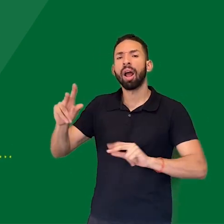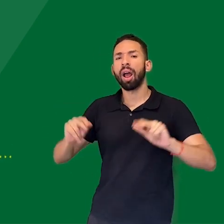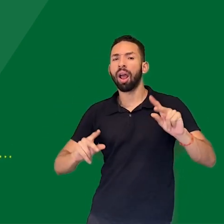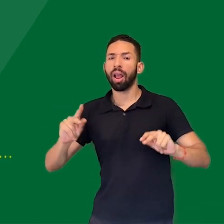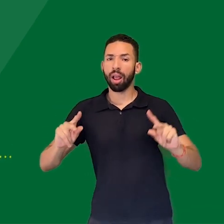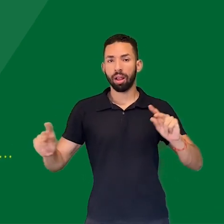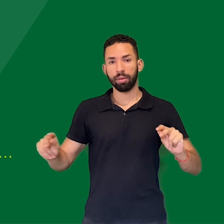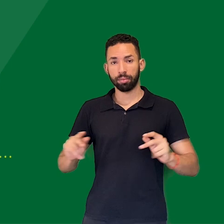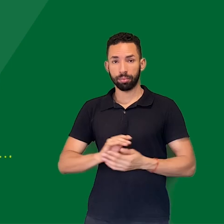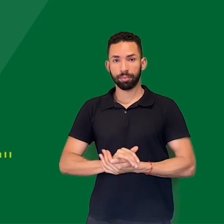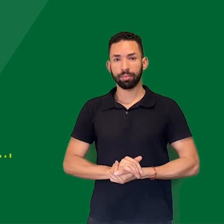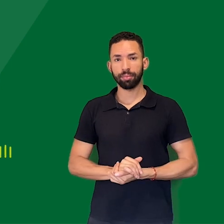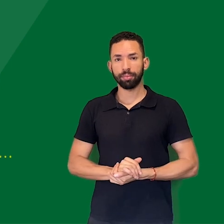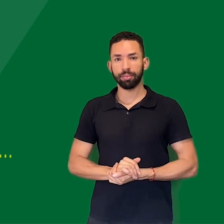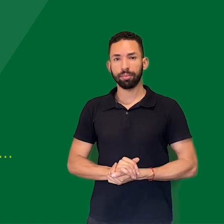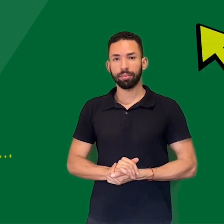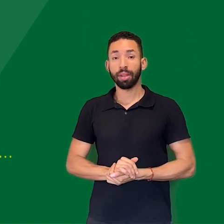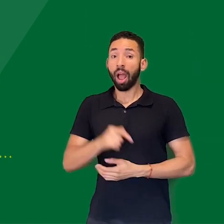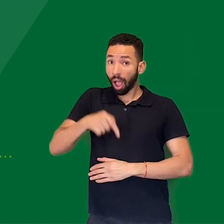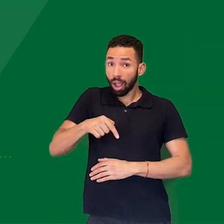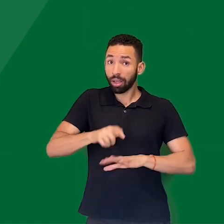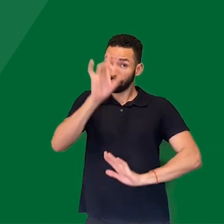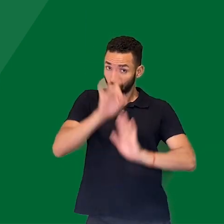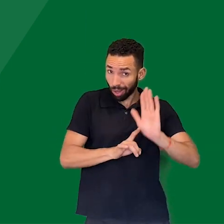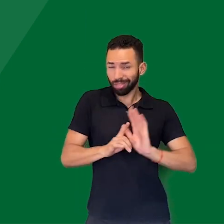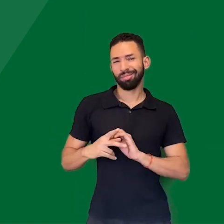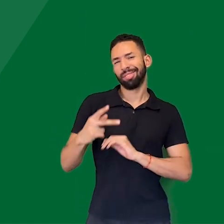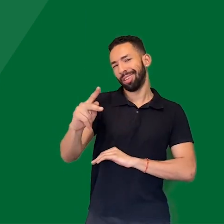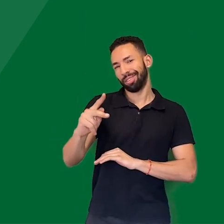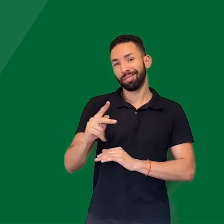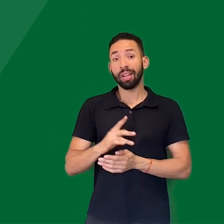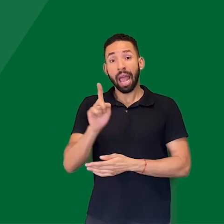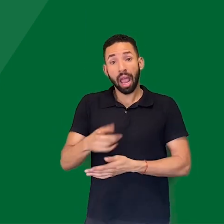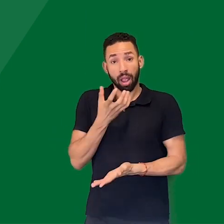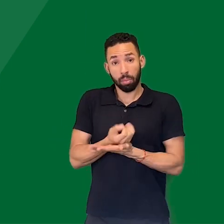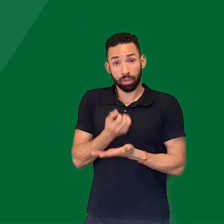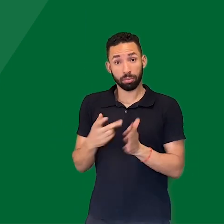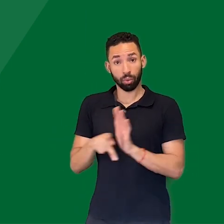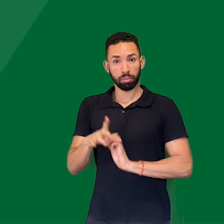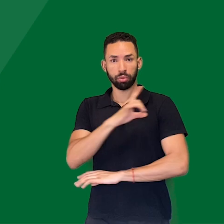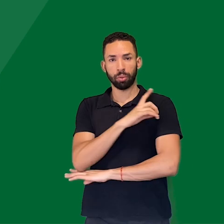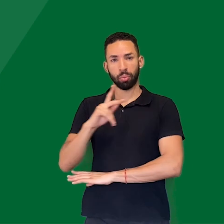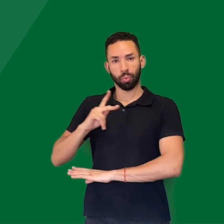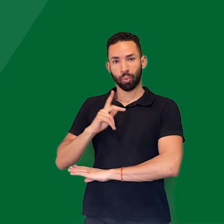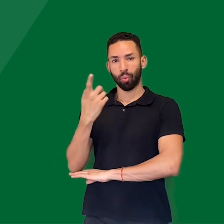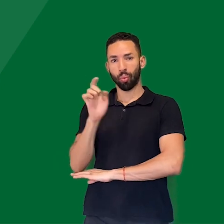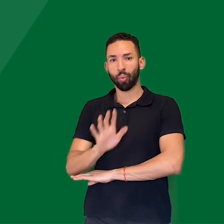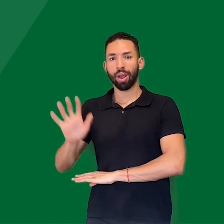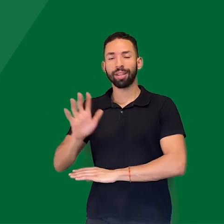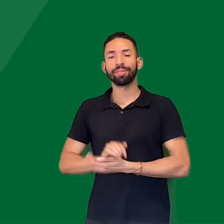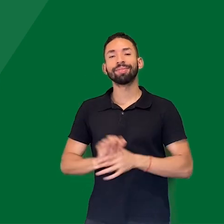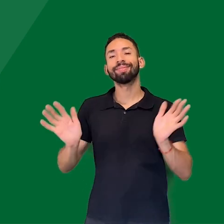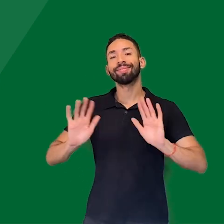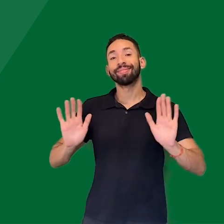Eles inventário? podem fazer isso? Preciso de um habeas corpus para o meu marido. Aqui, o direito é seu. Um podcast da Defensoria